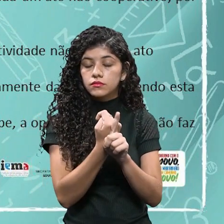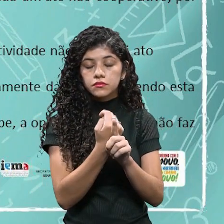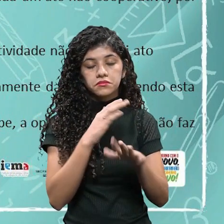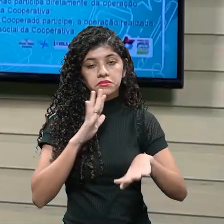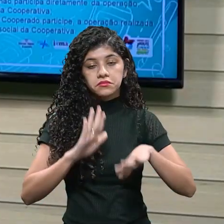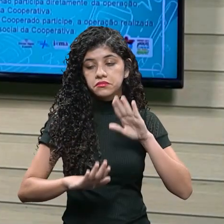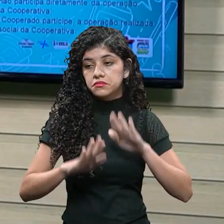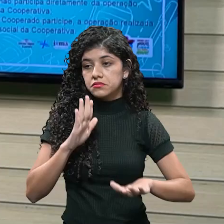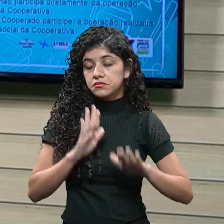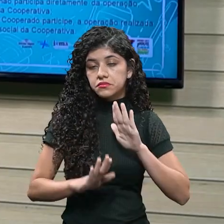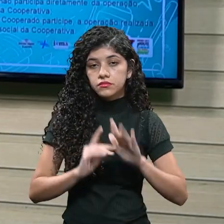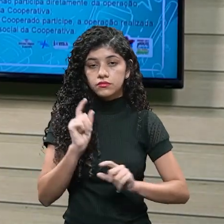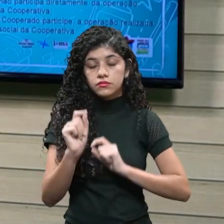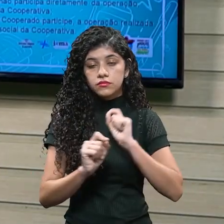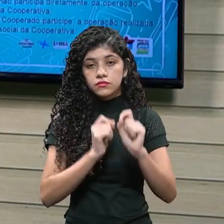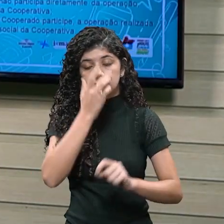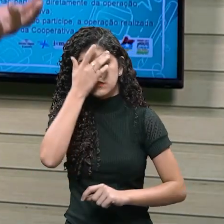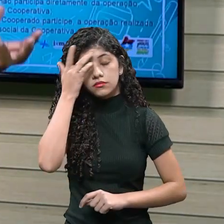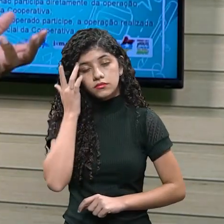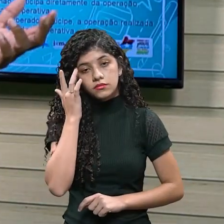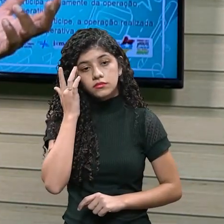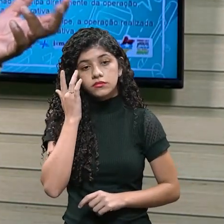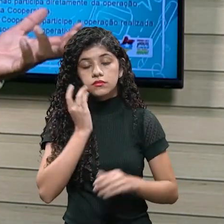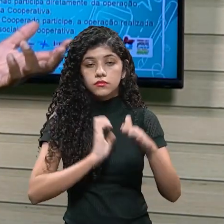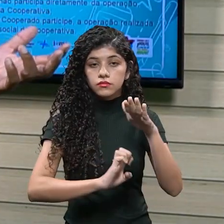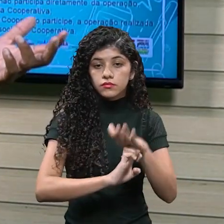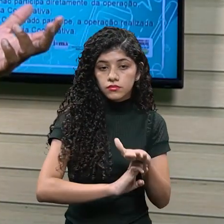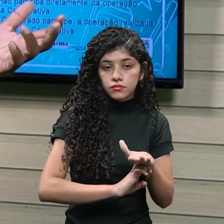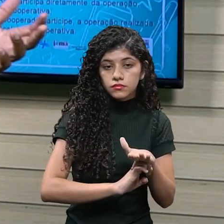tanto faz se a cooperativa está tratando com